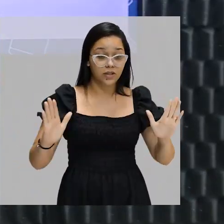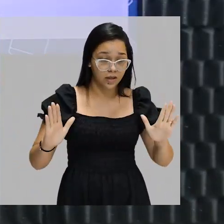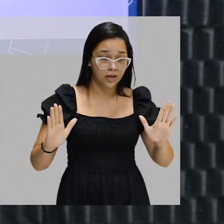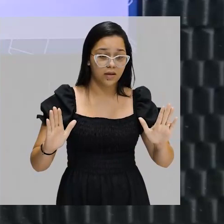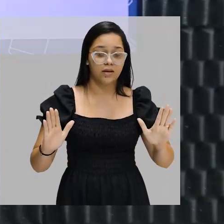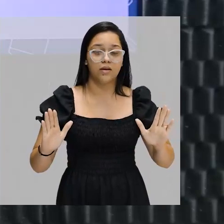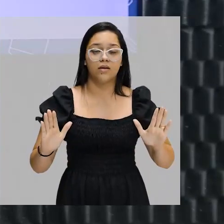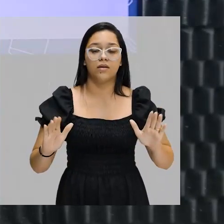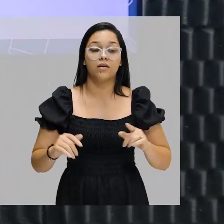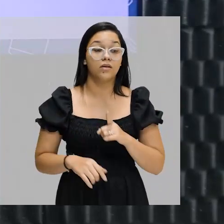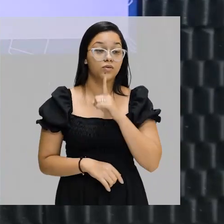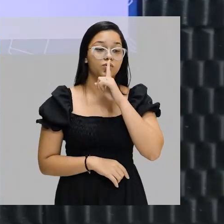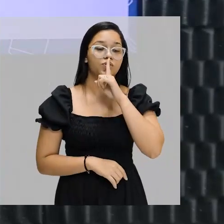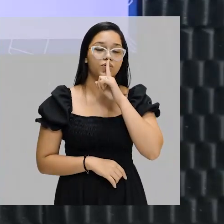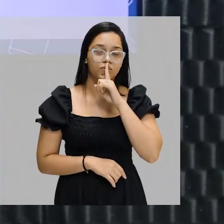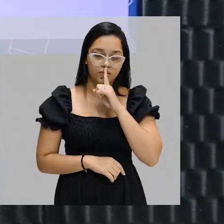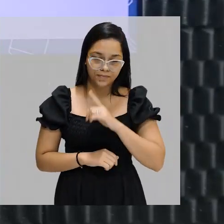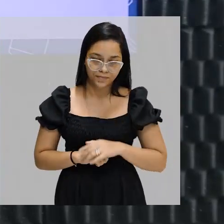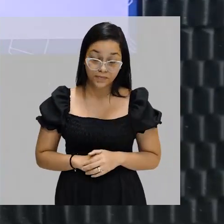chega